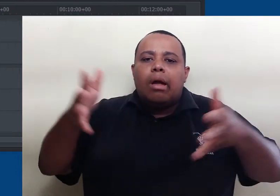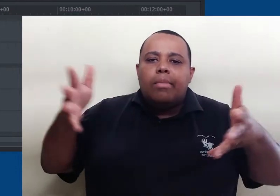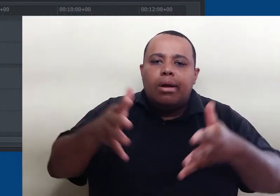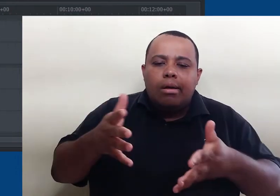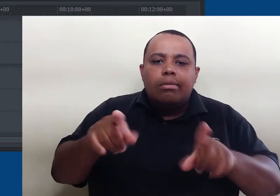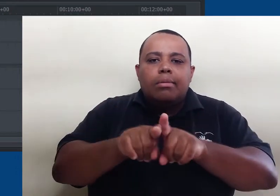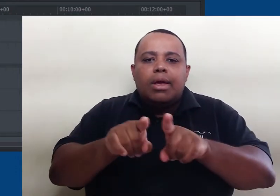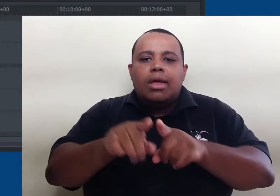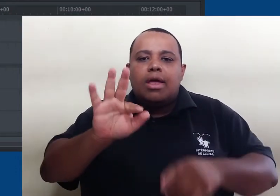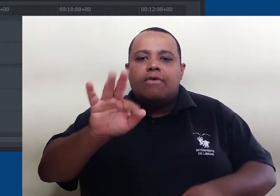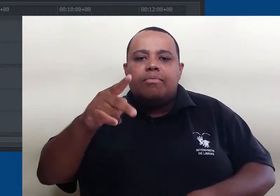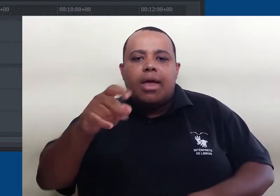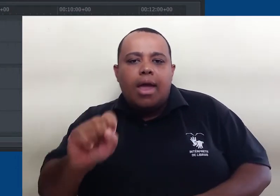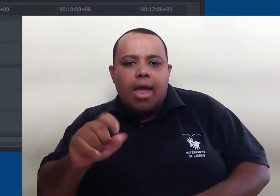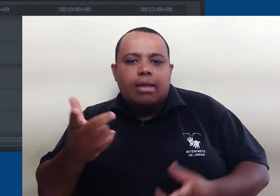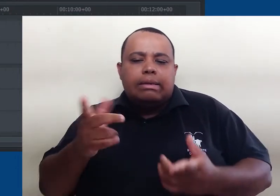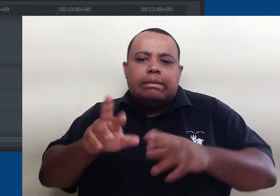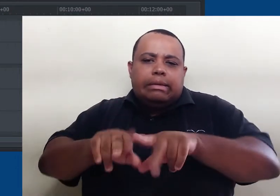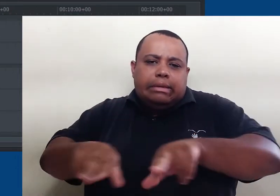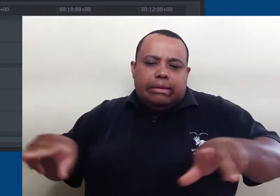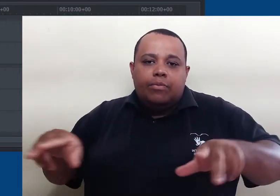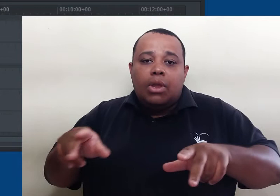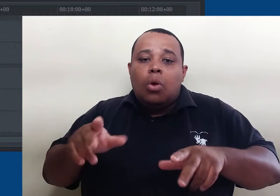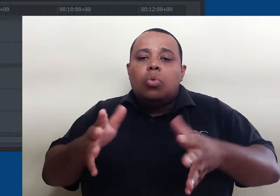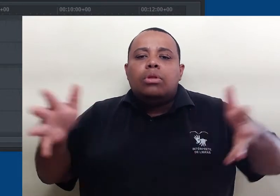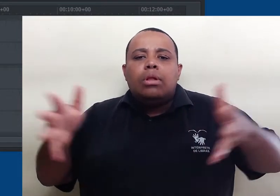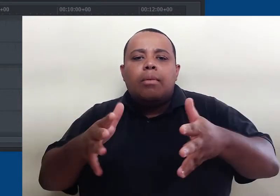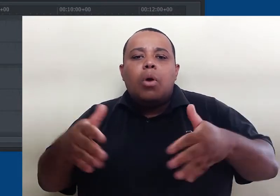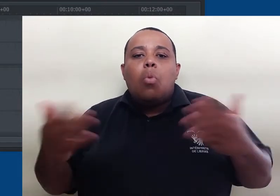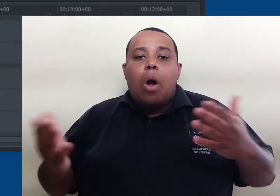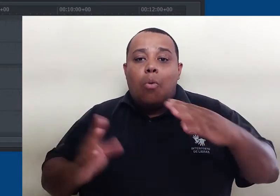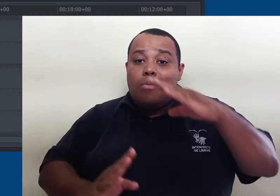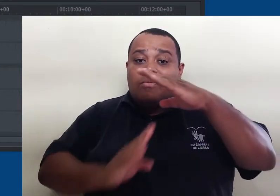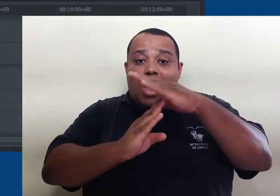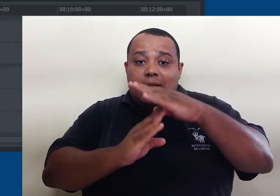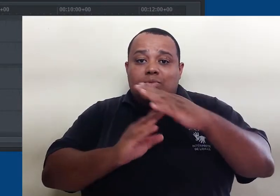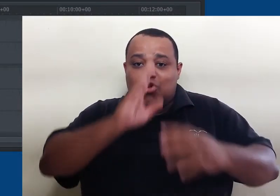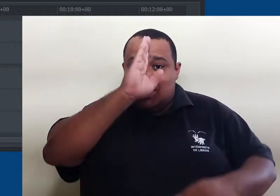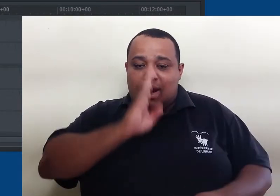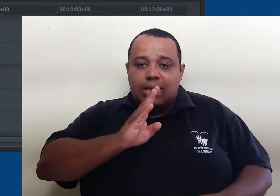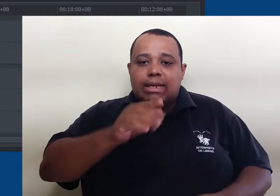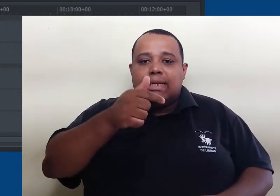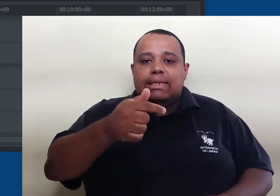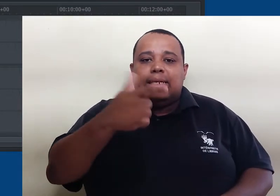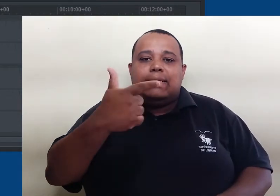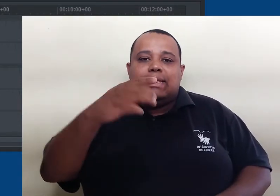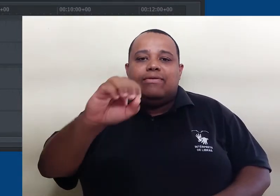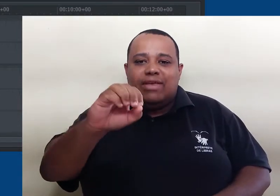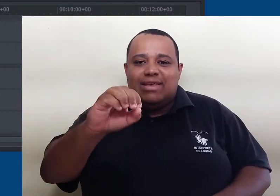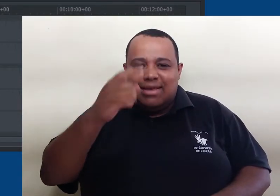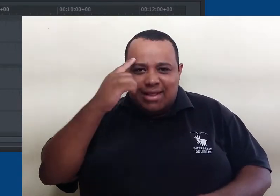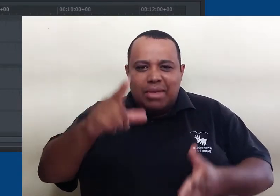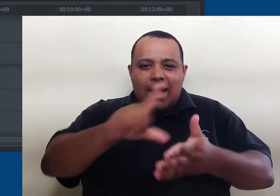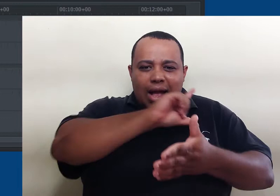vídeo vai ser exportado. Vocês podem ver que aqui no tamanho, o máximo que eu posso na versão gratuita é 720. Aí vocês vão brigar comigo, porque no curso